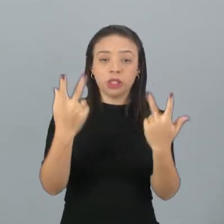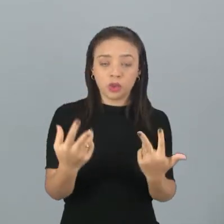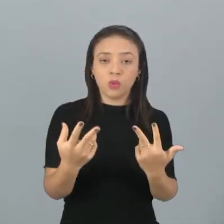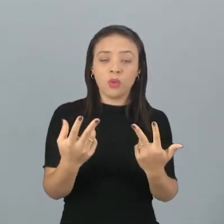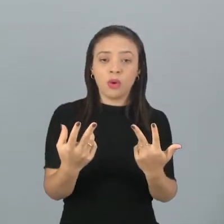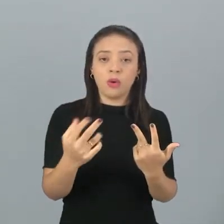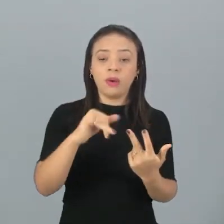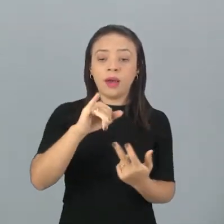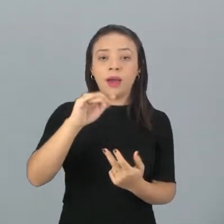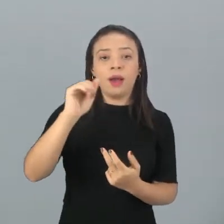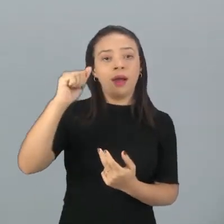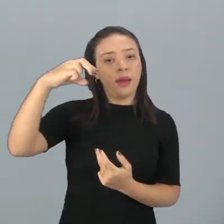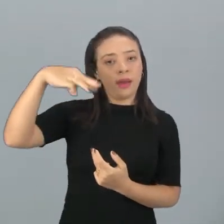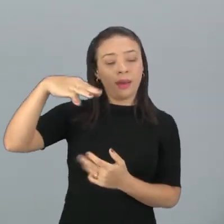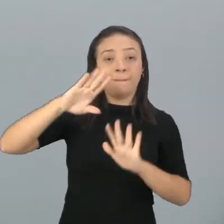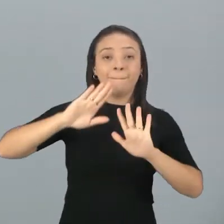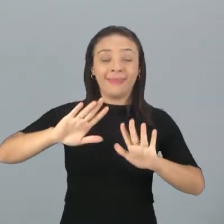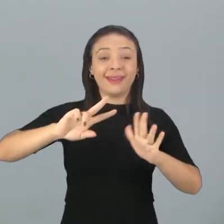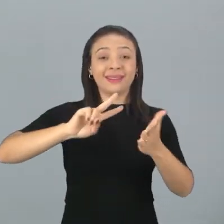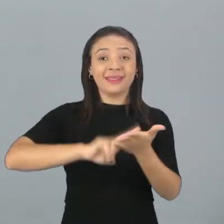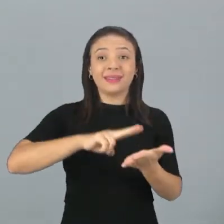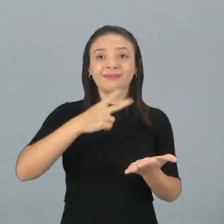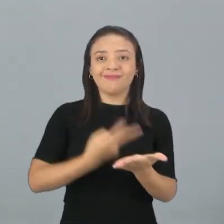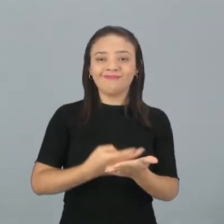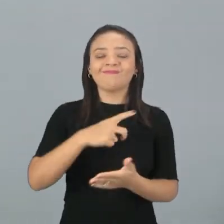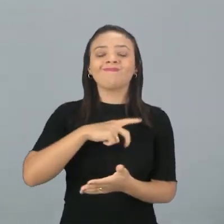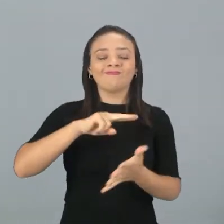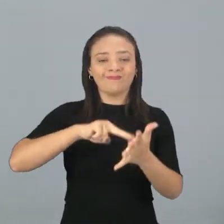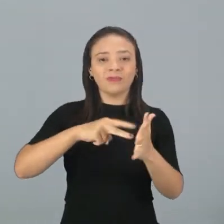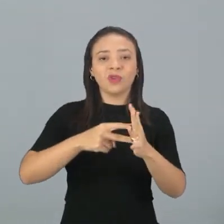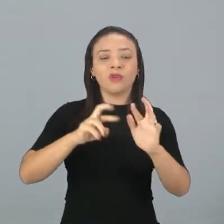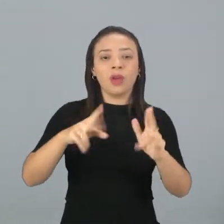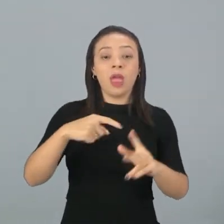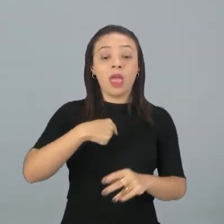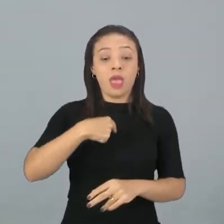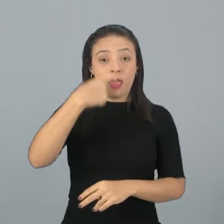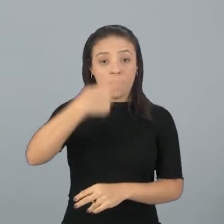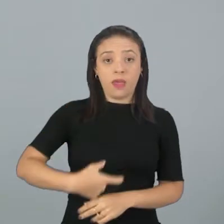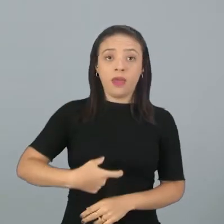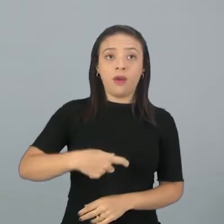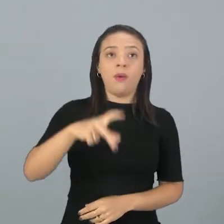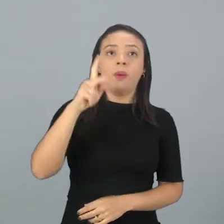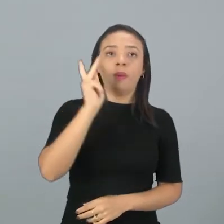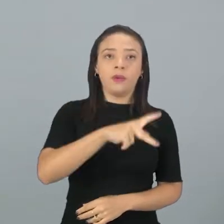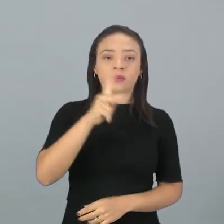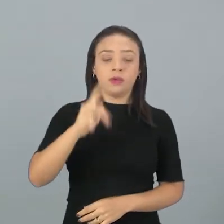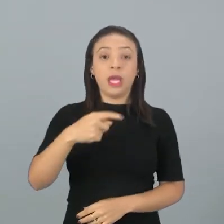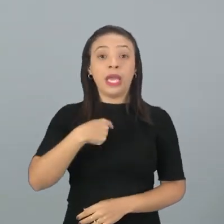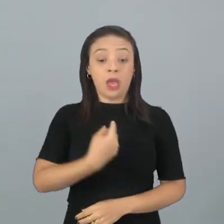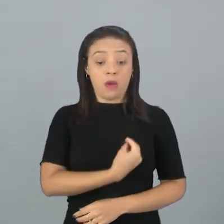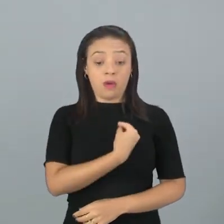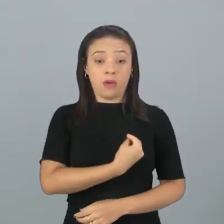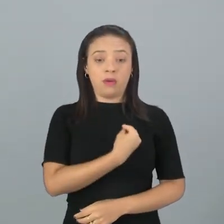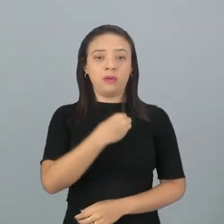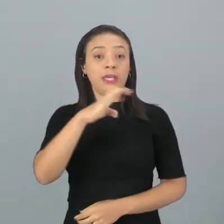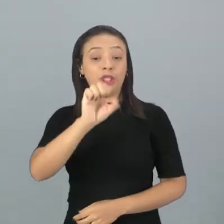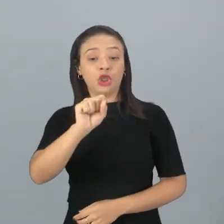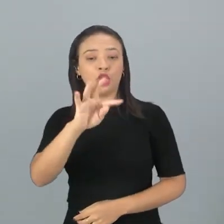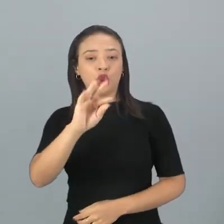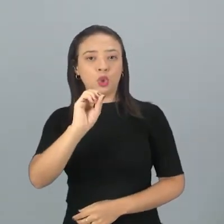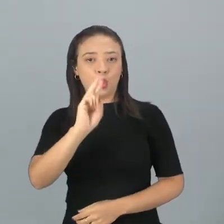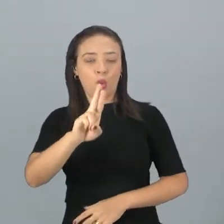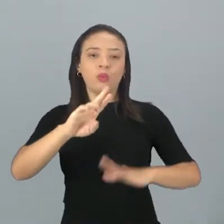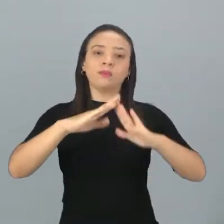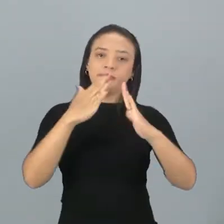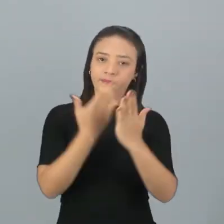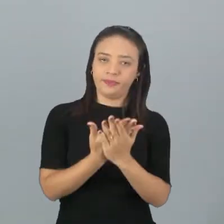I am, porém, na tradução eu tenho diferença. Eu sou professora e eu estou na escola. Então é mais ou menos assim